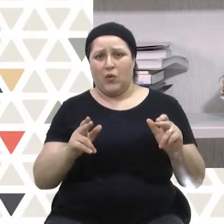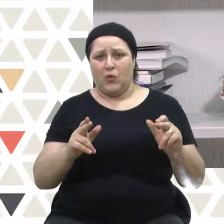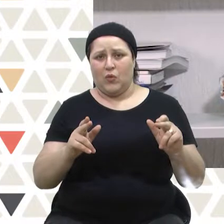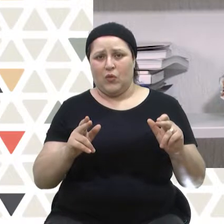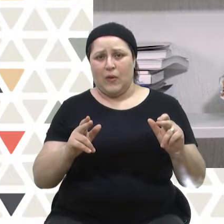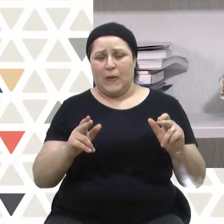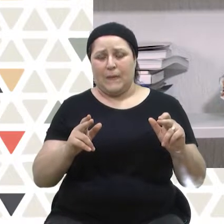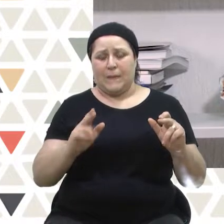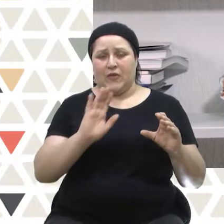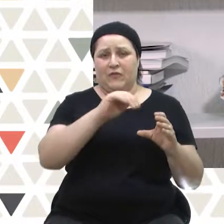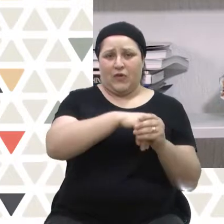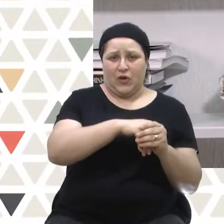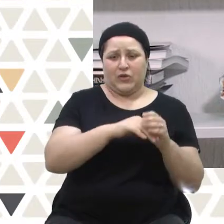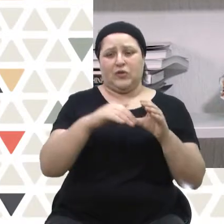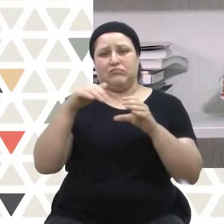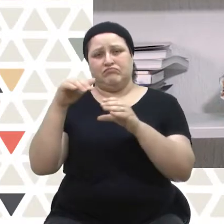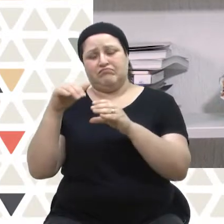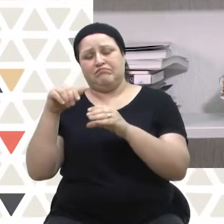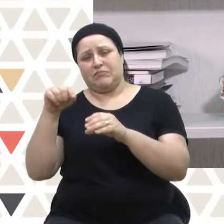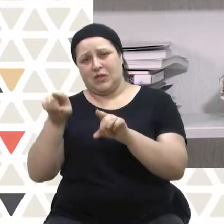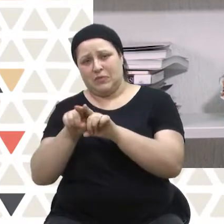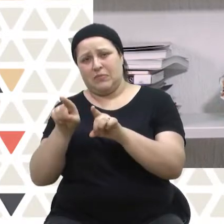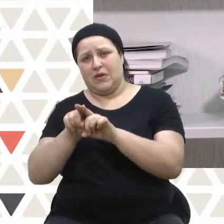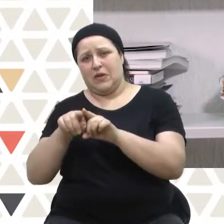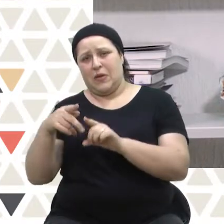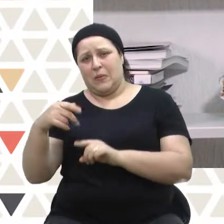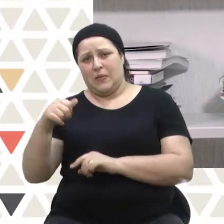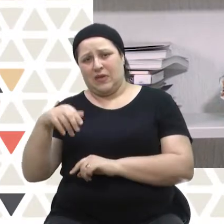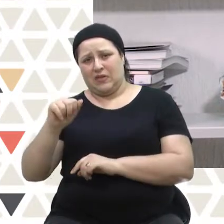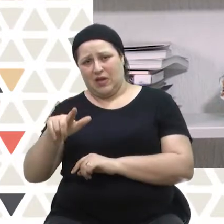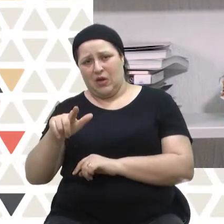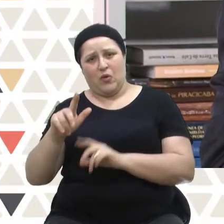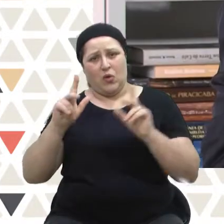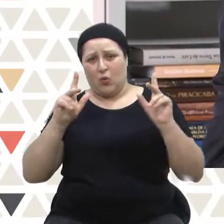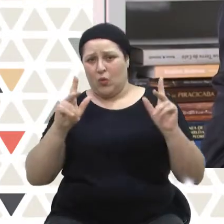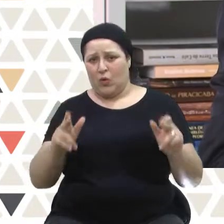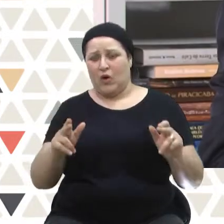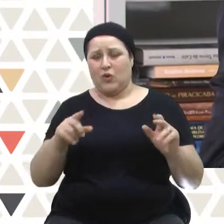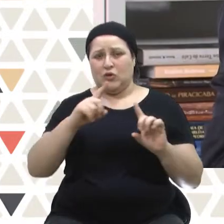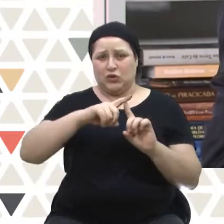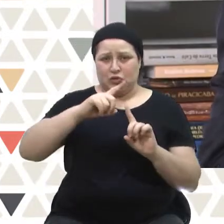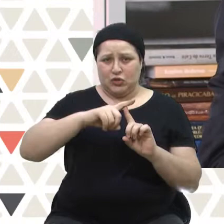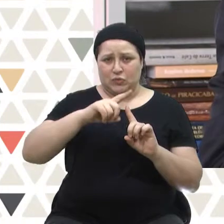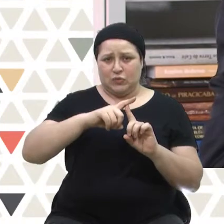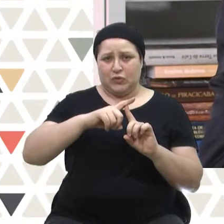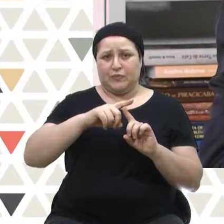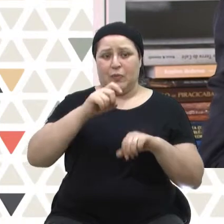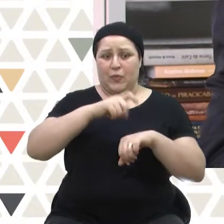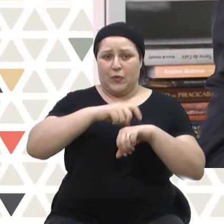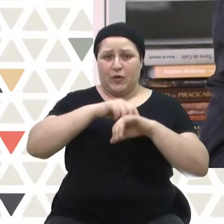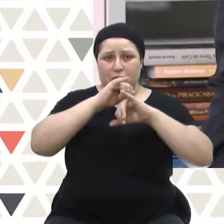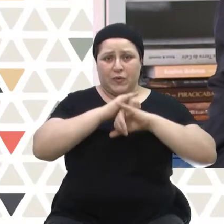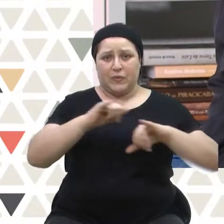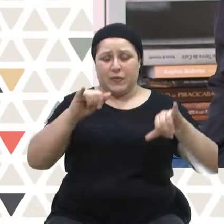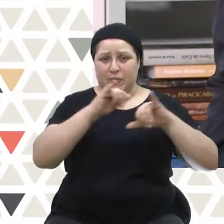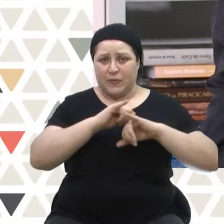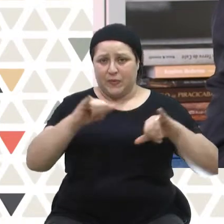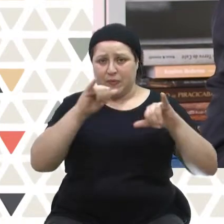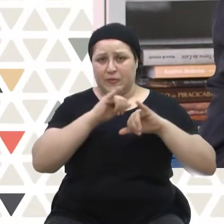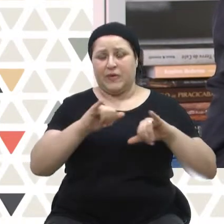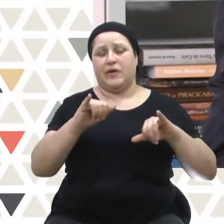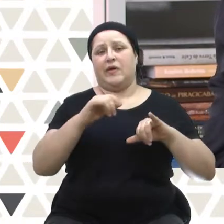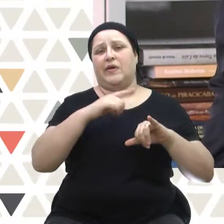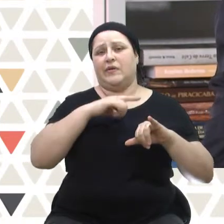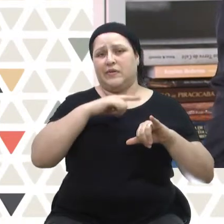mesmos artigos, os mesmos crimes do Código Penal, ou seja, calúnia, difamação e injúria. Aí, se tratando